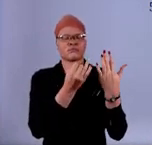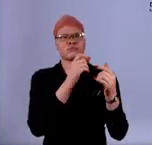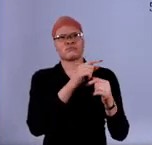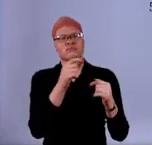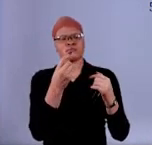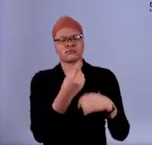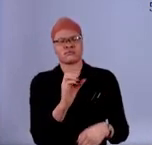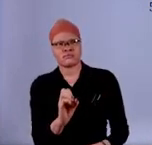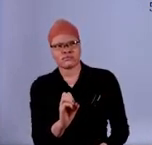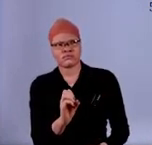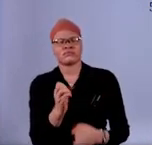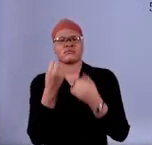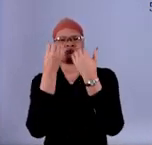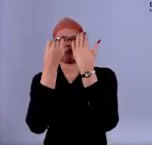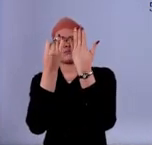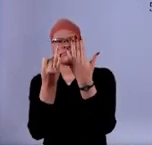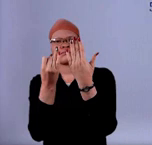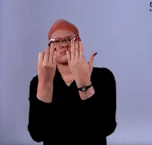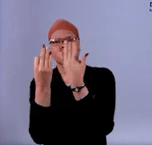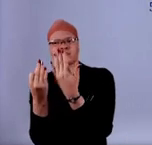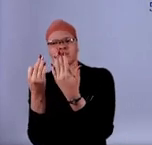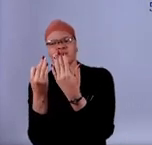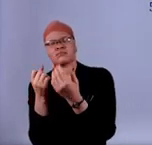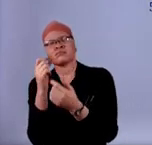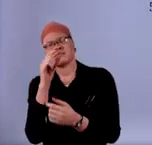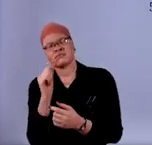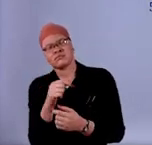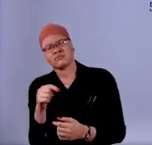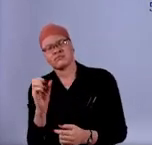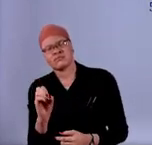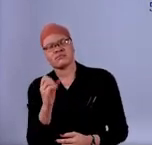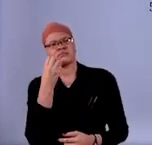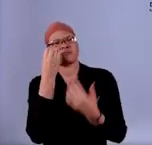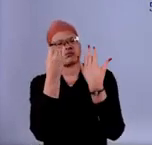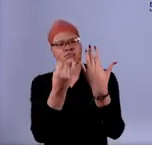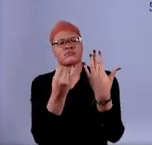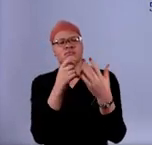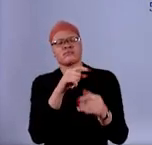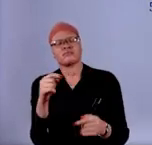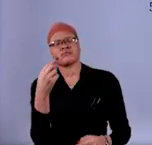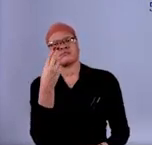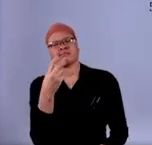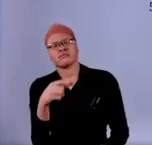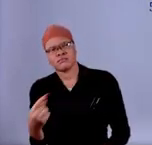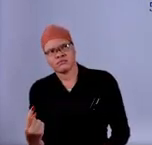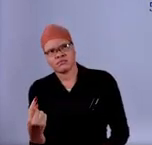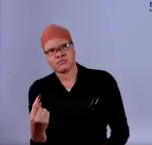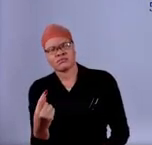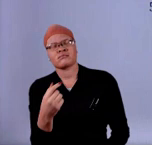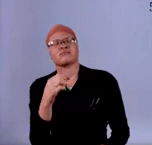sete sobre 1067 sobre sem 6 sobre 21 e